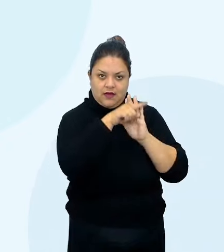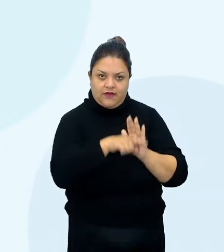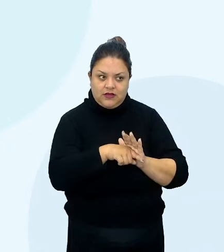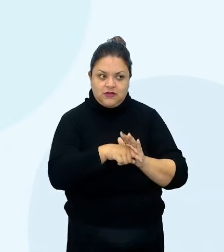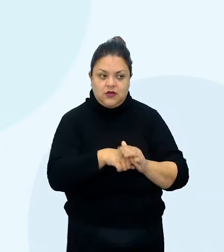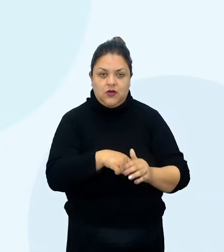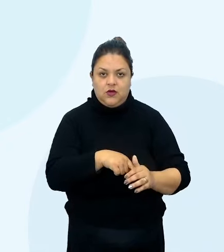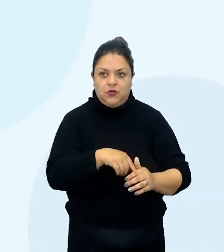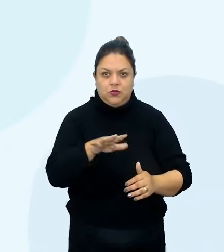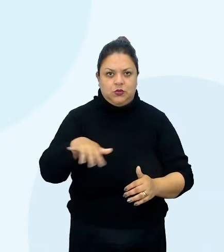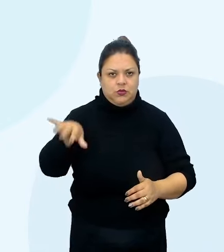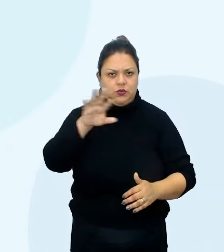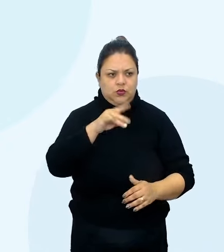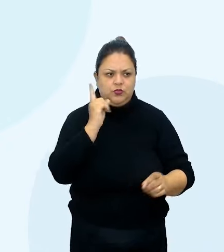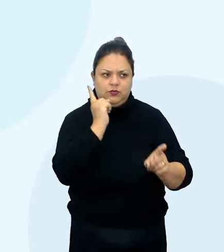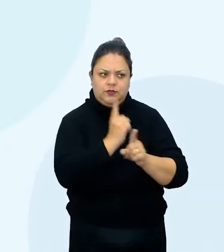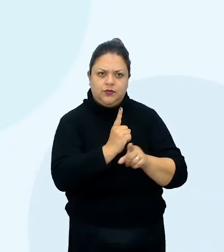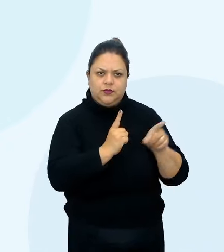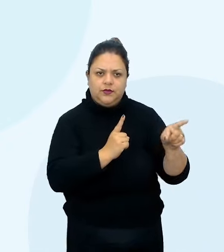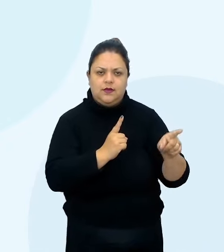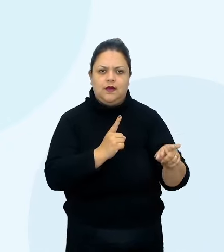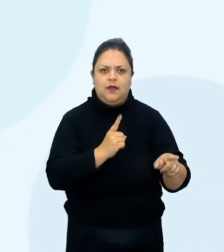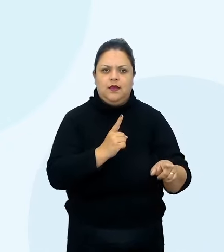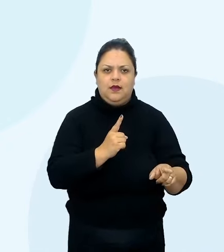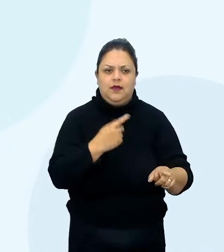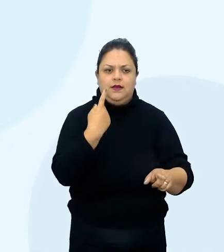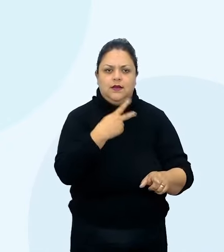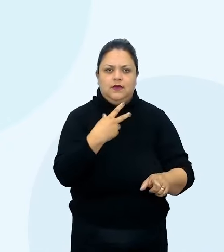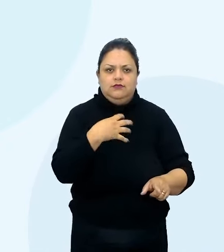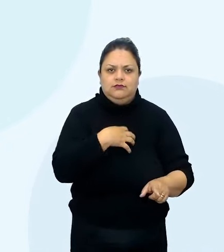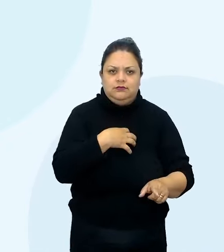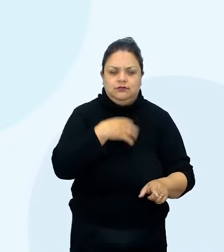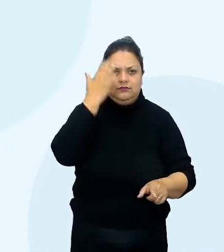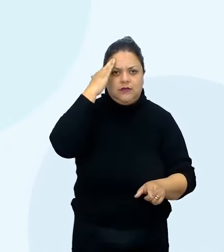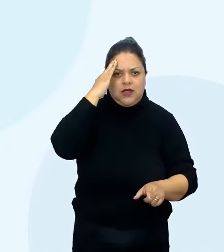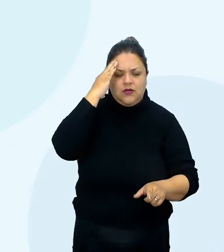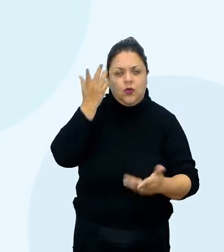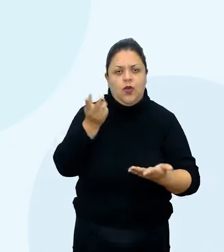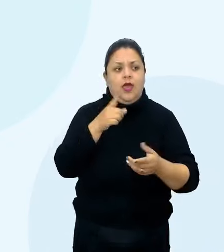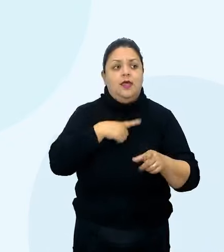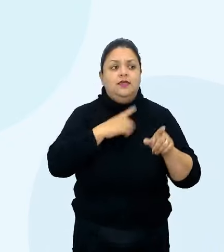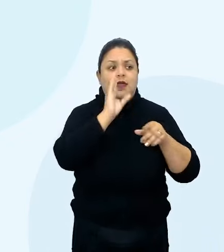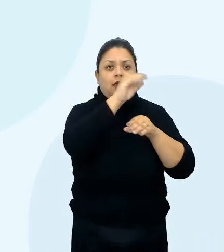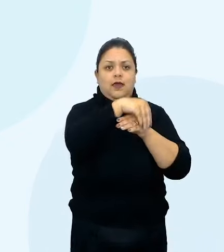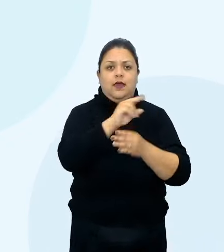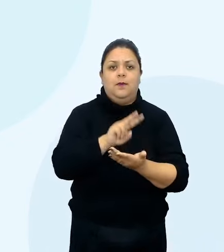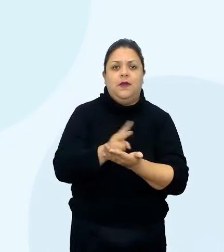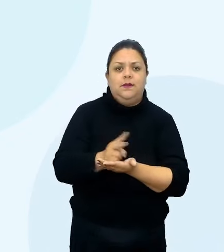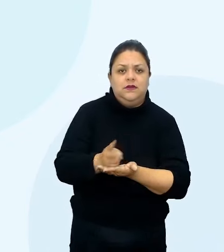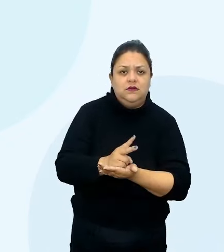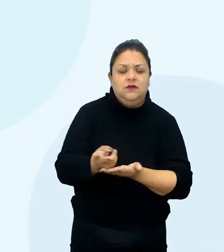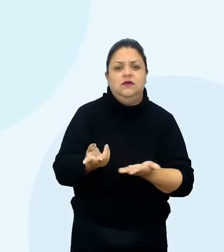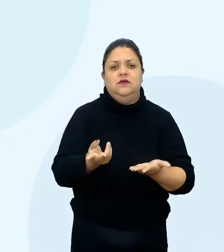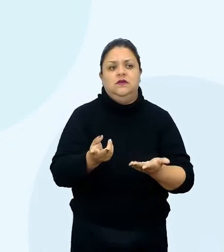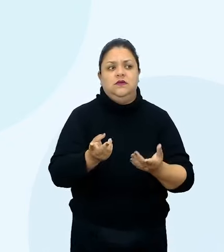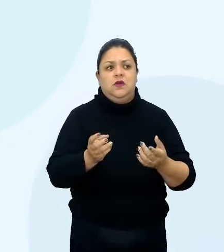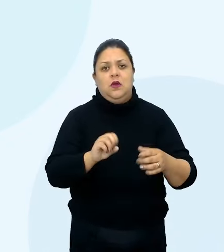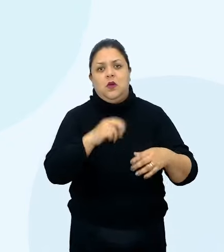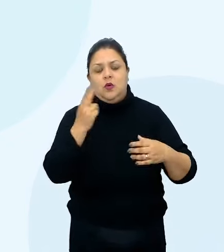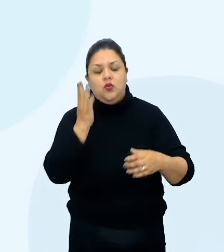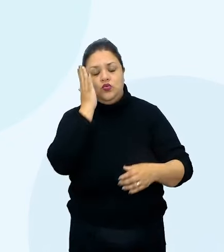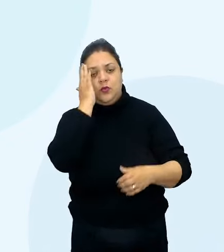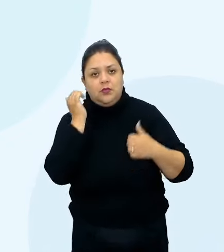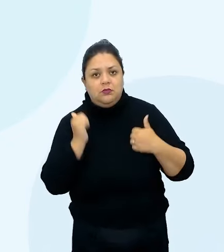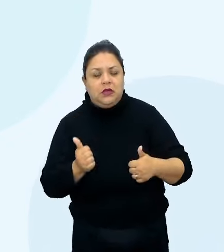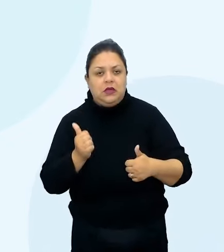dela, principalmente para poder entender se ela tem epilepsia, né, ou se ela não teve, se ela dormiu